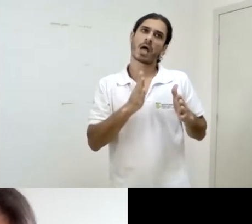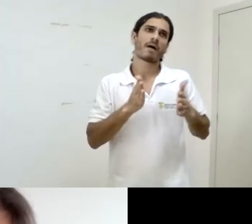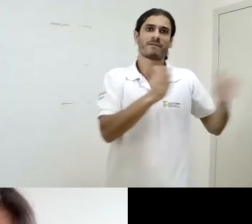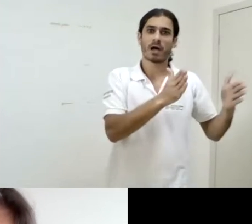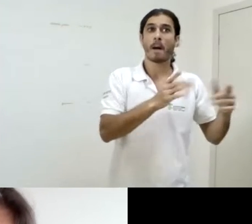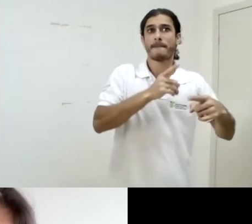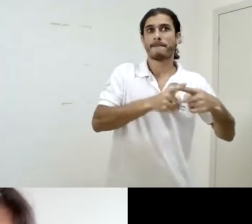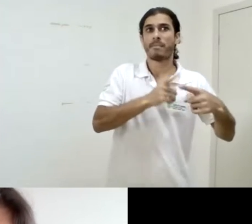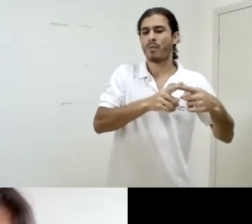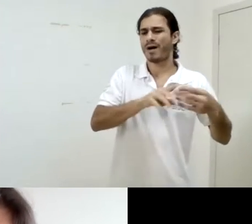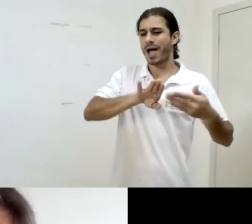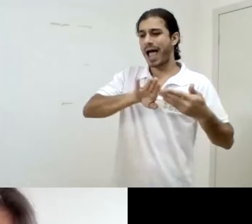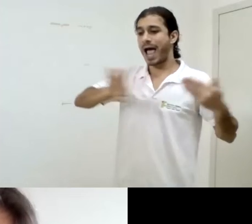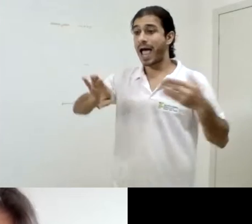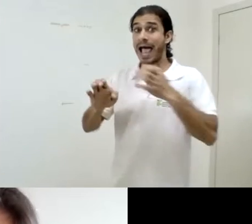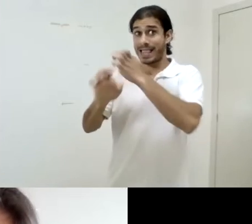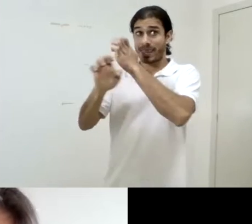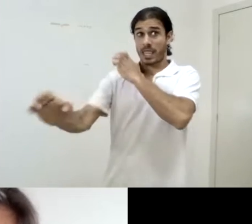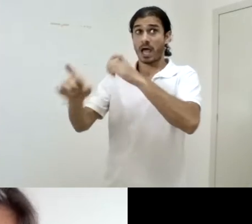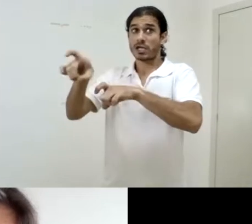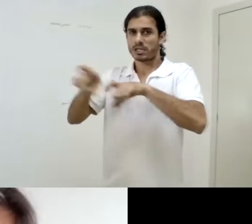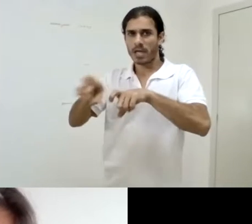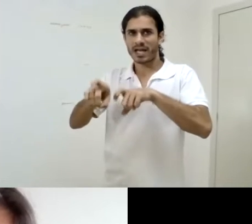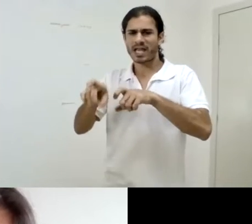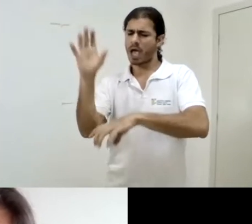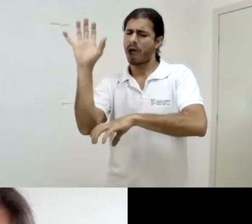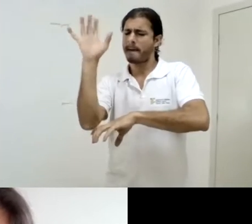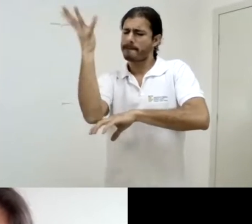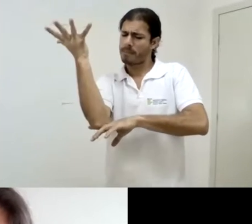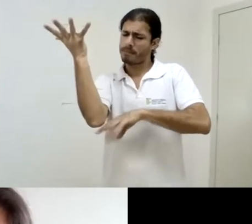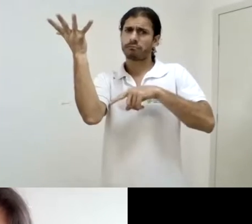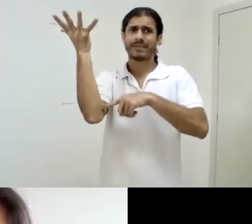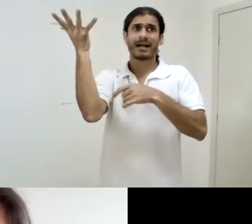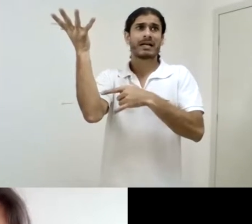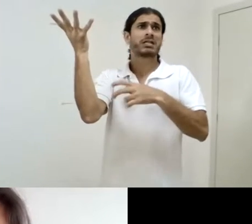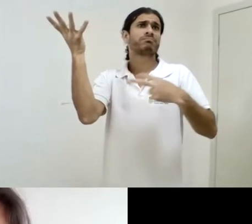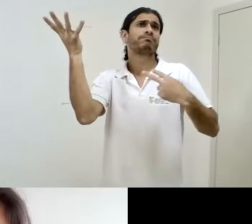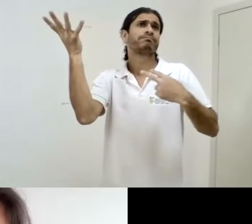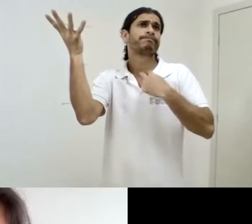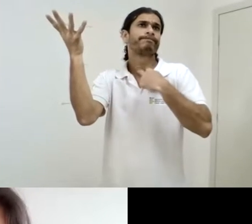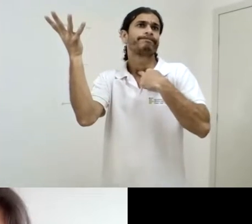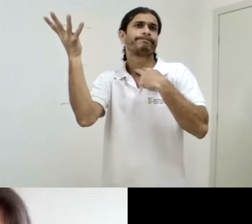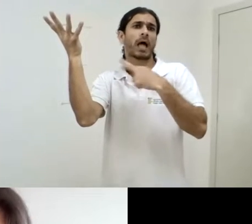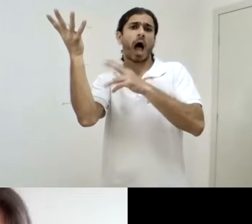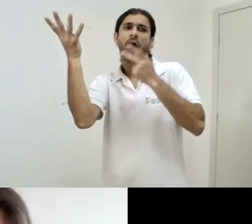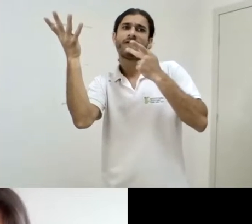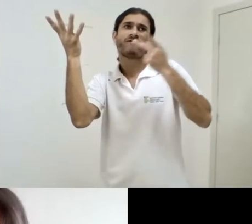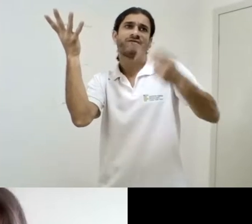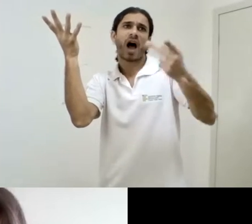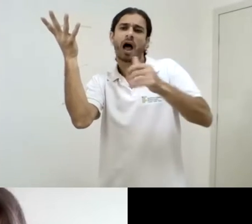consequências dos agentes ou reagentes ali, enfim, eu não entendo muito disso, nossa, estou dando... Mas,